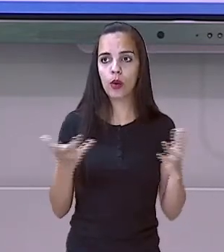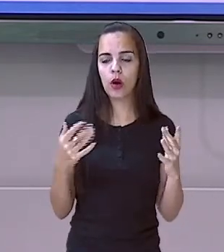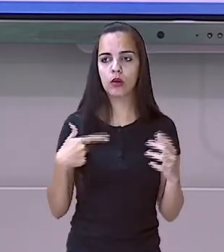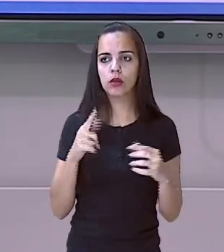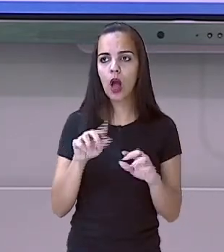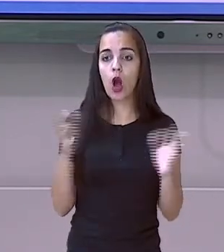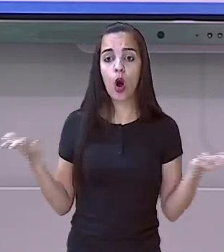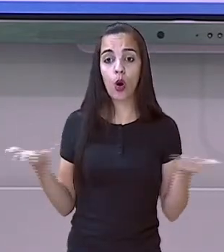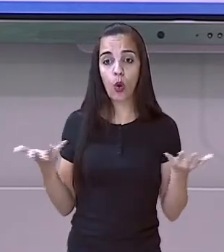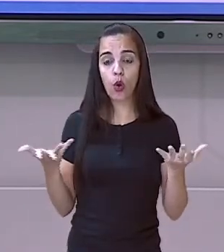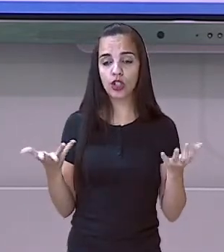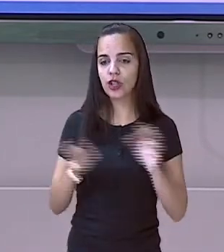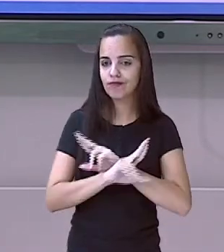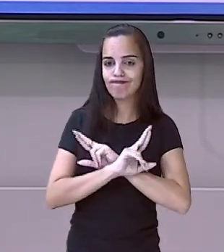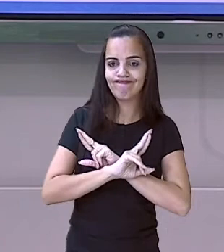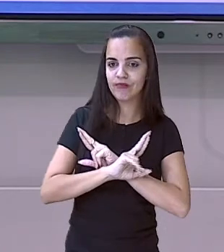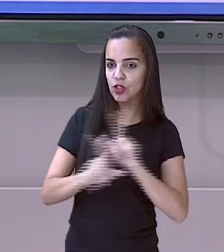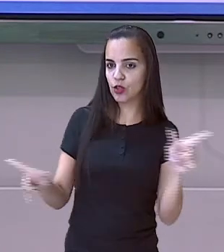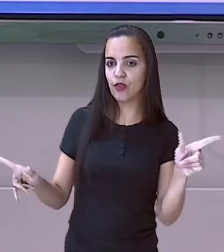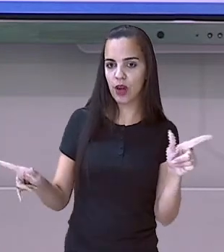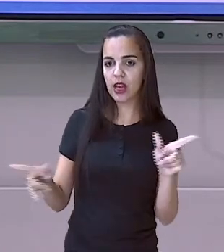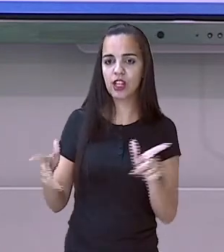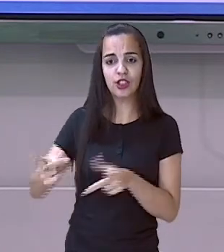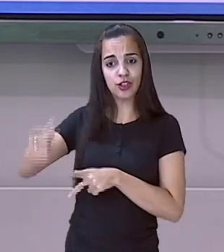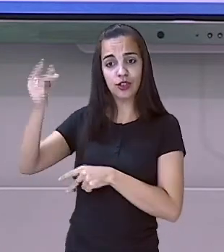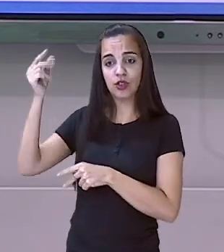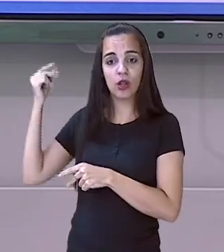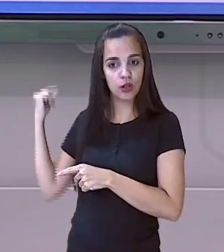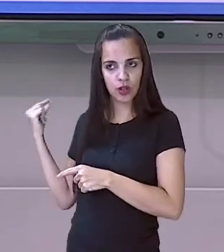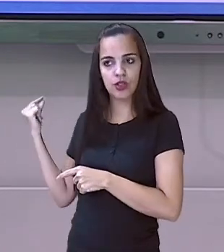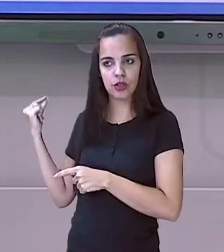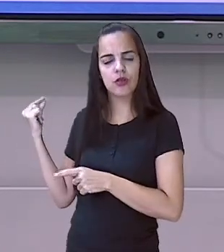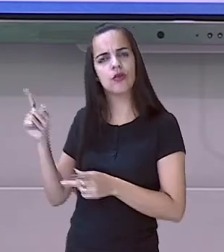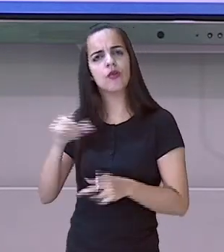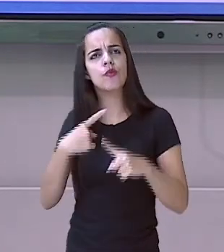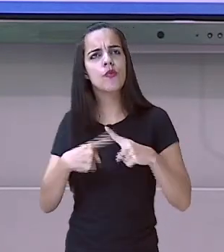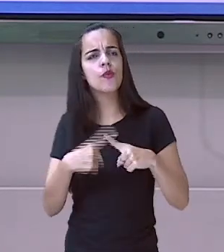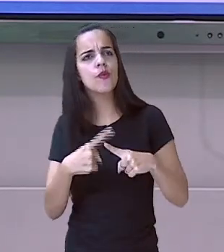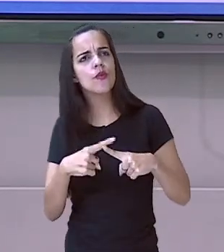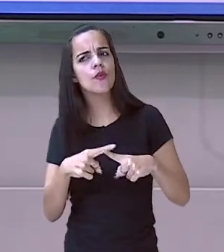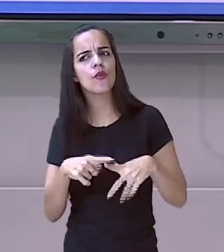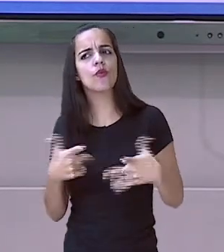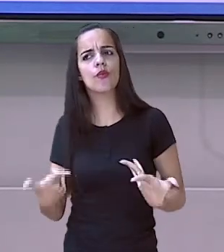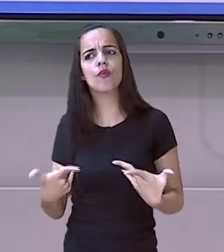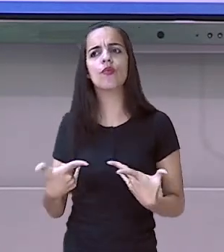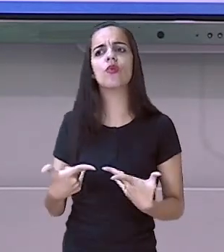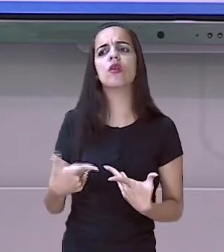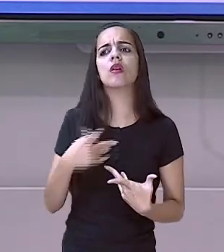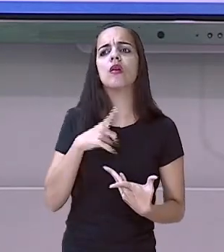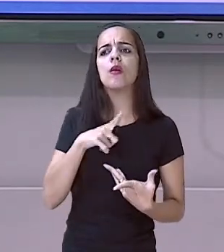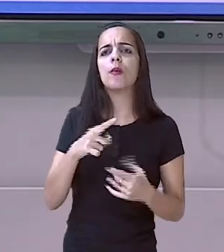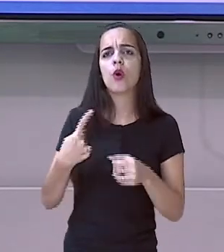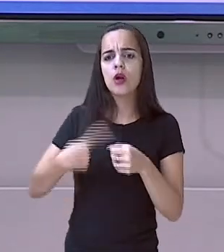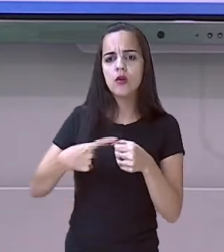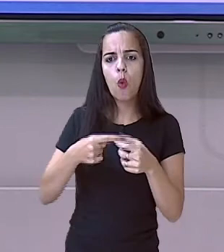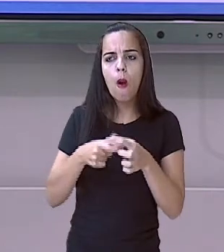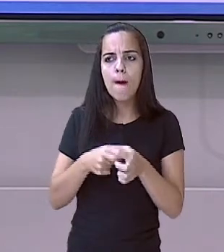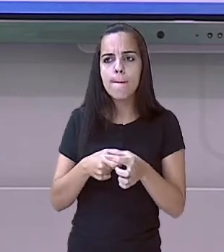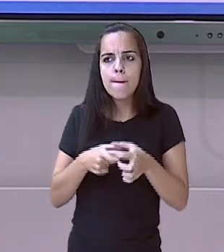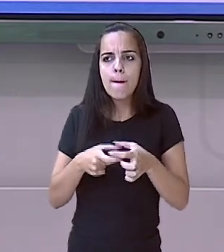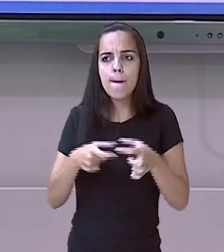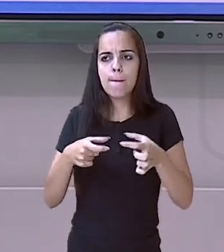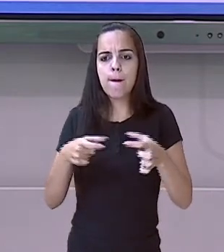uma outra paisagem, diferente de antigamente. Por quê? Porque a cidade foi crescendo, foi